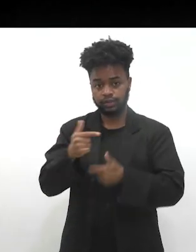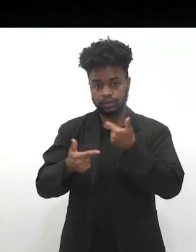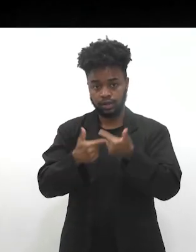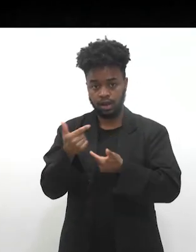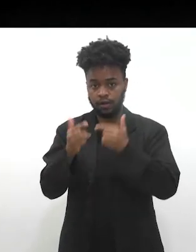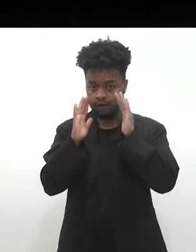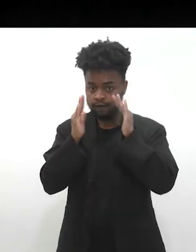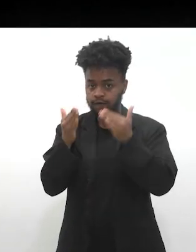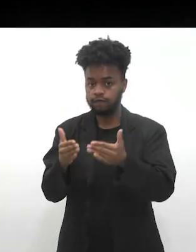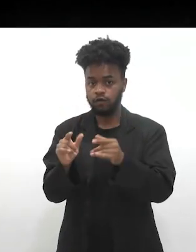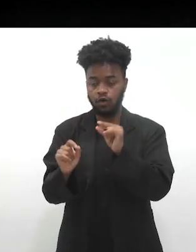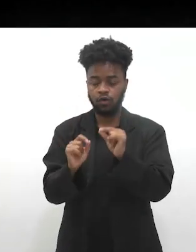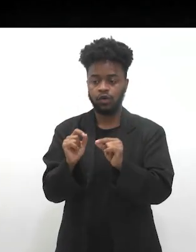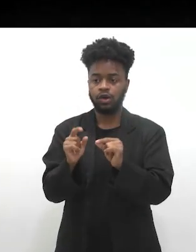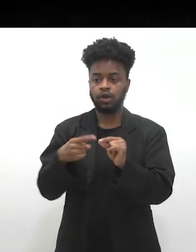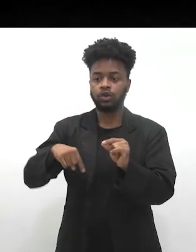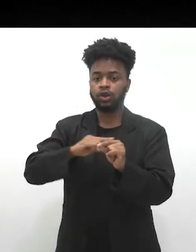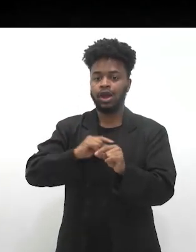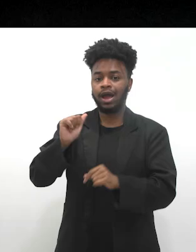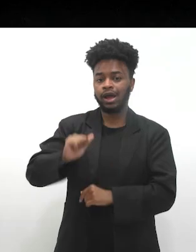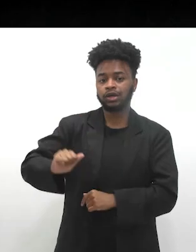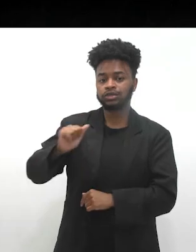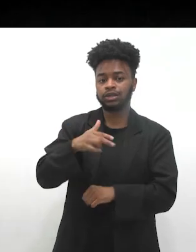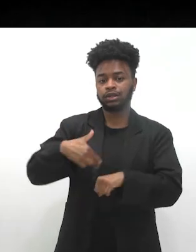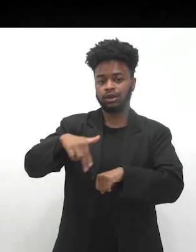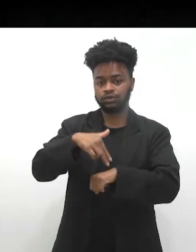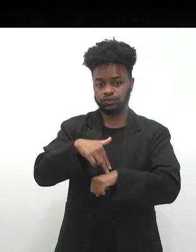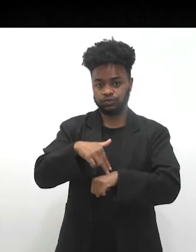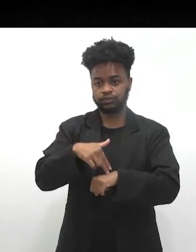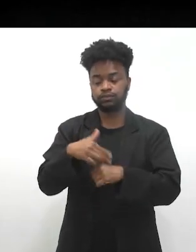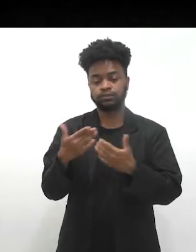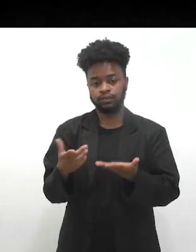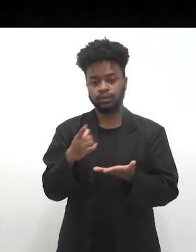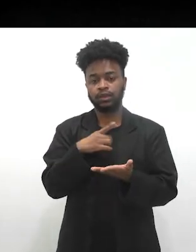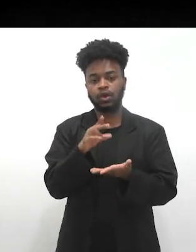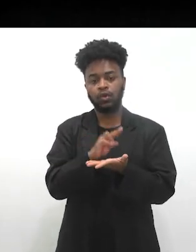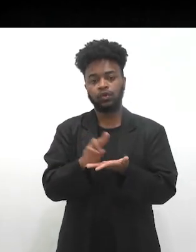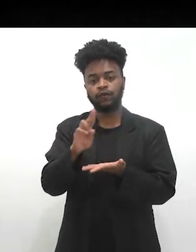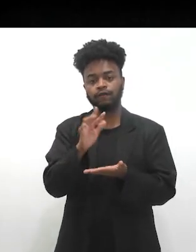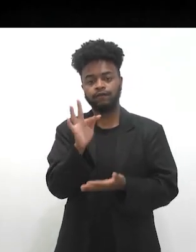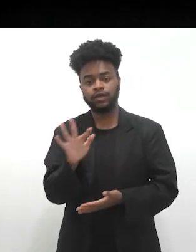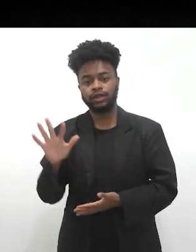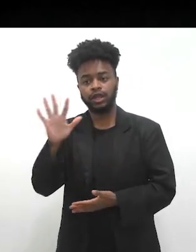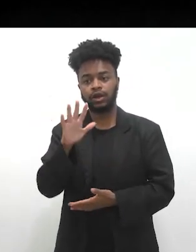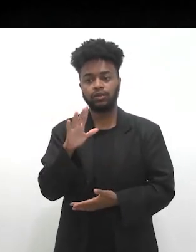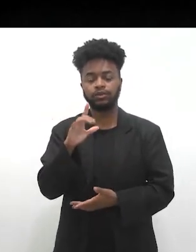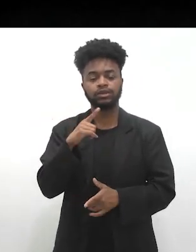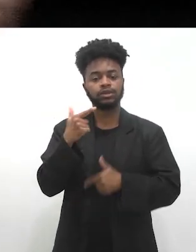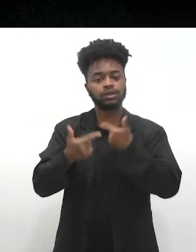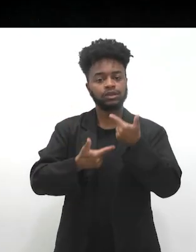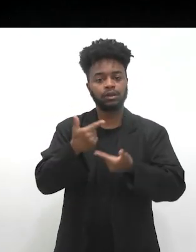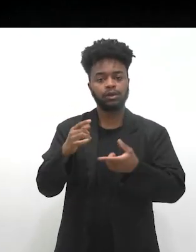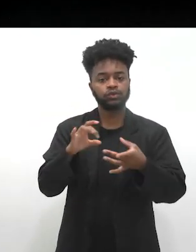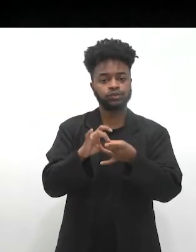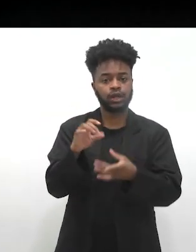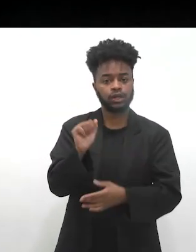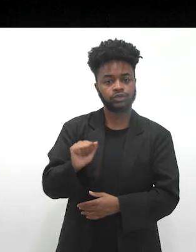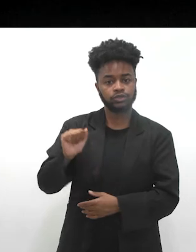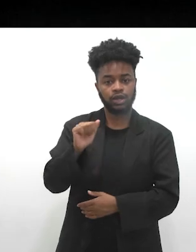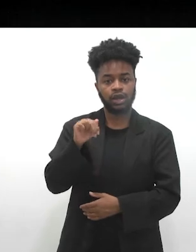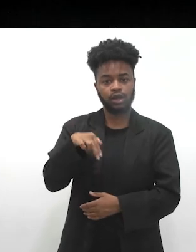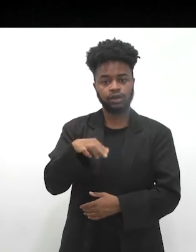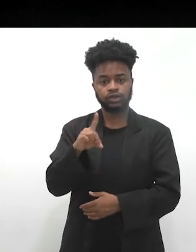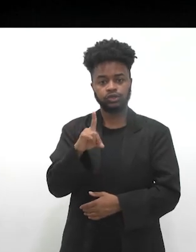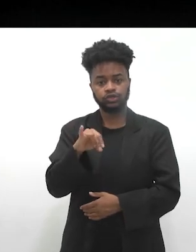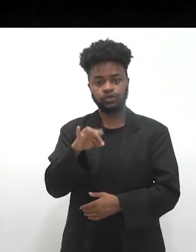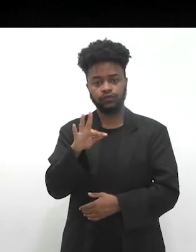trabalhado mais com as nossas associações nacionais. Então, as universidades federais, nós estamos trabalhando com a associação